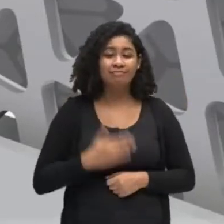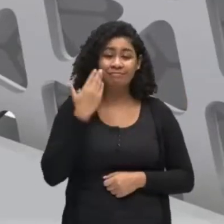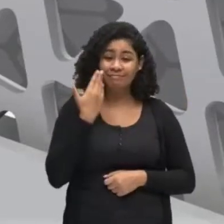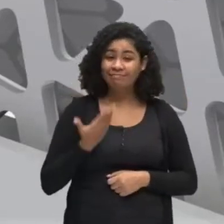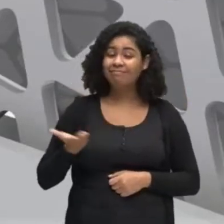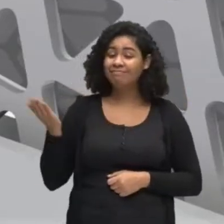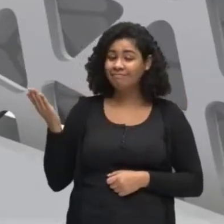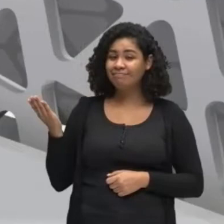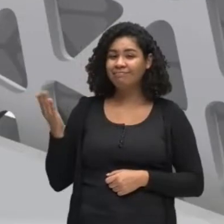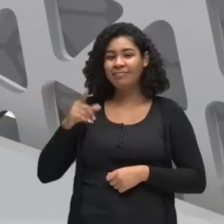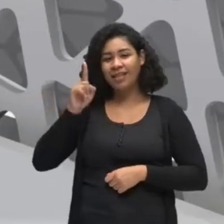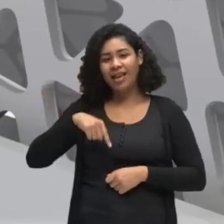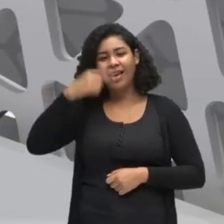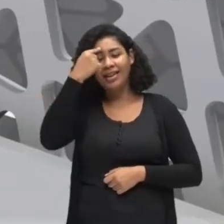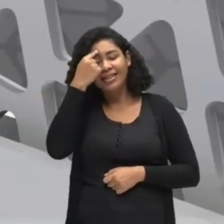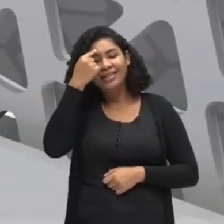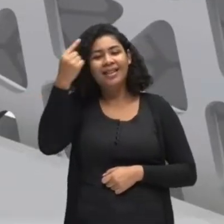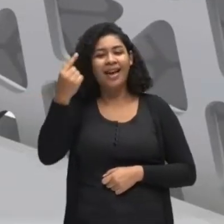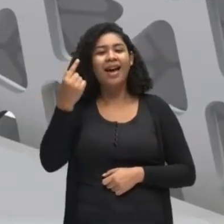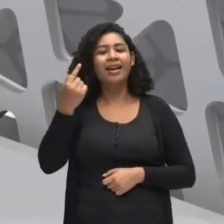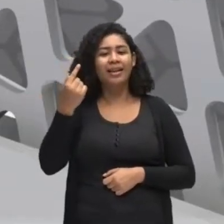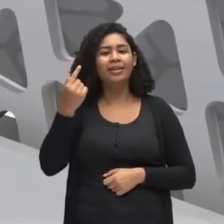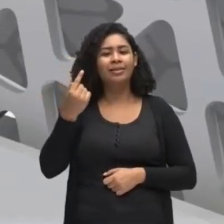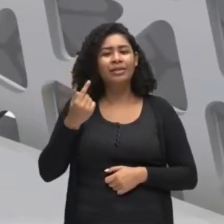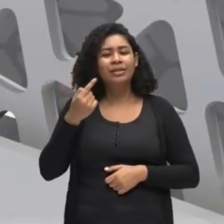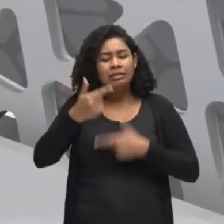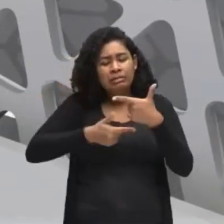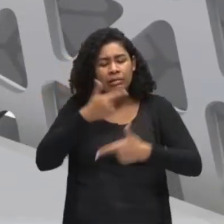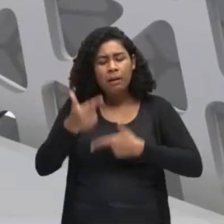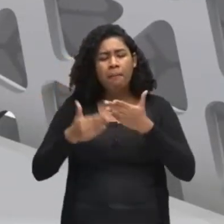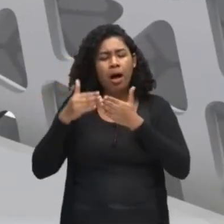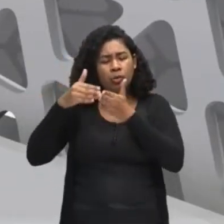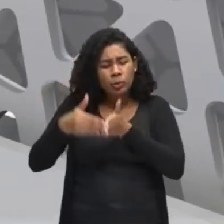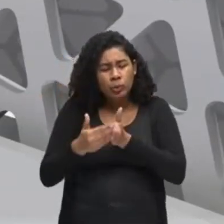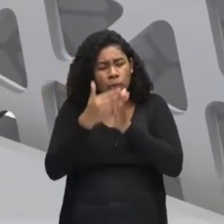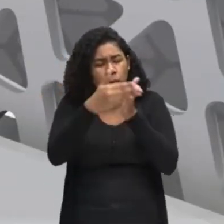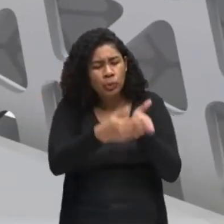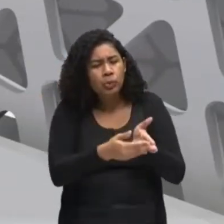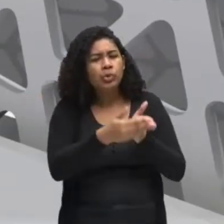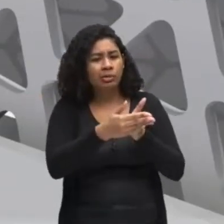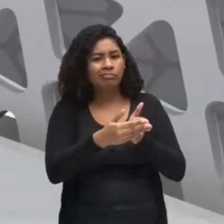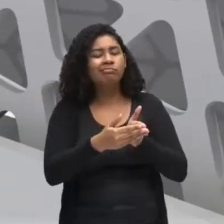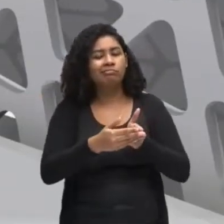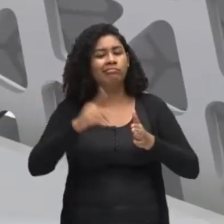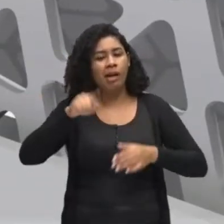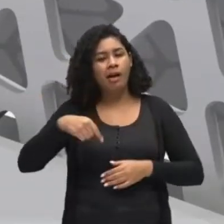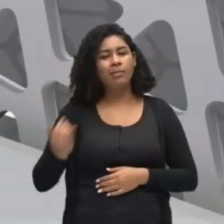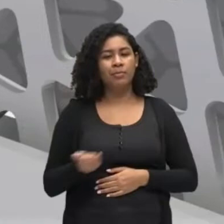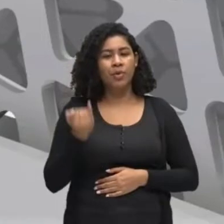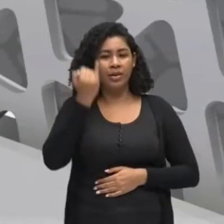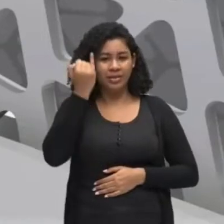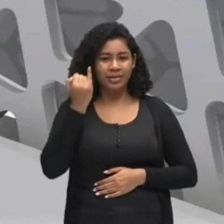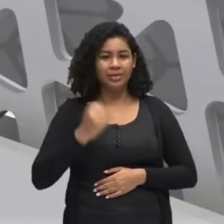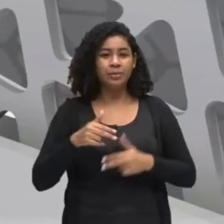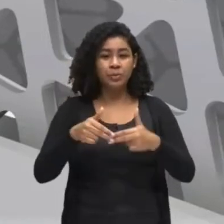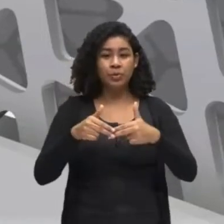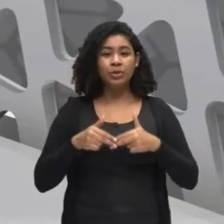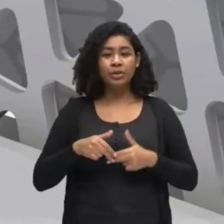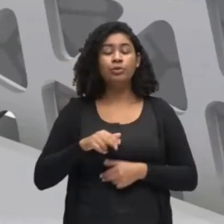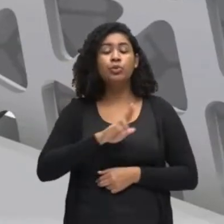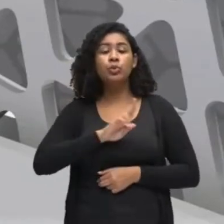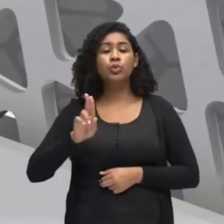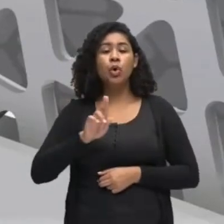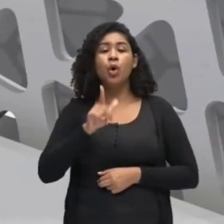vocês essa ideia de como essas expedições lá no século XVI fazem tanta diferença. Tanto qual é o nome do nosso rio